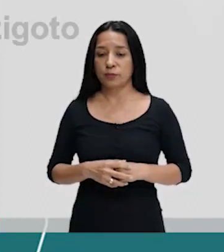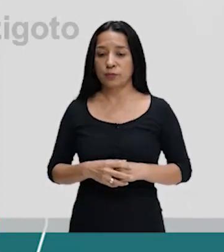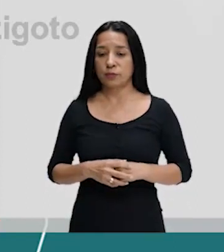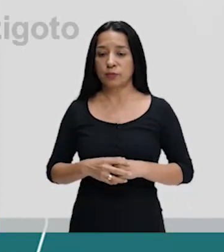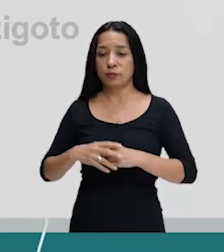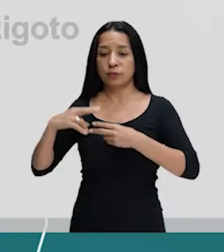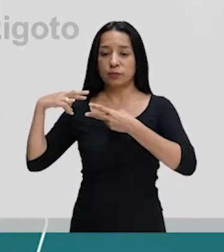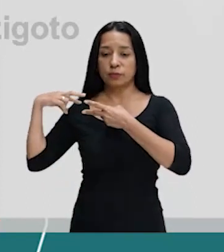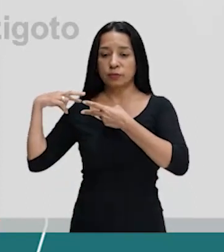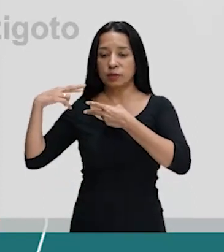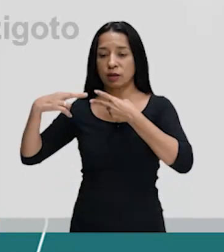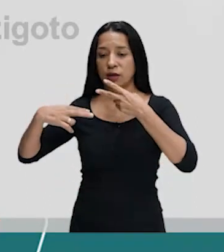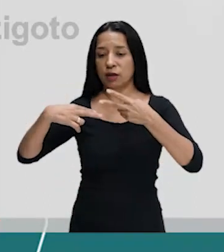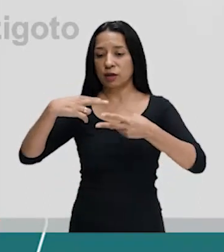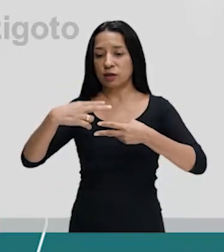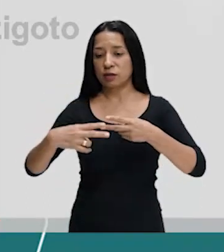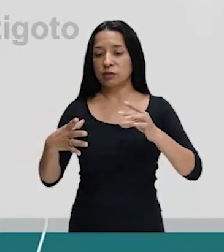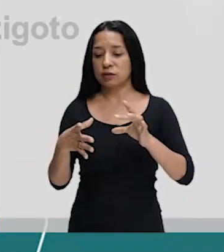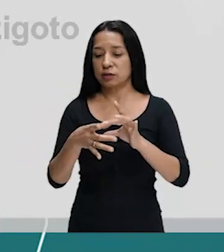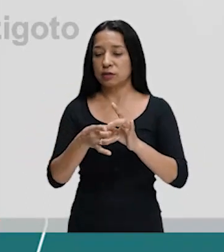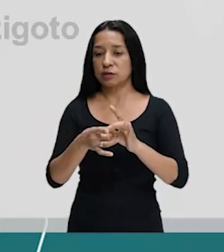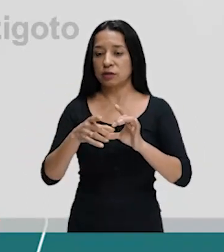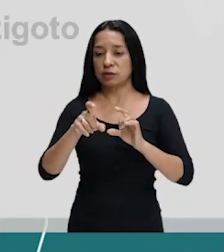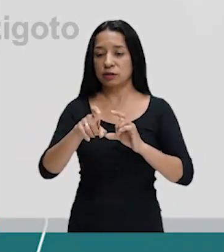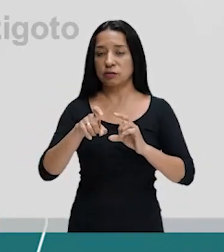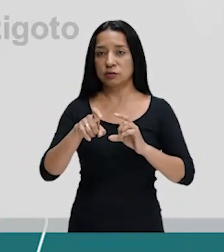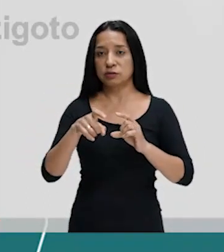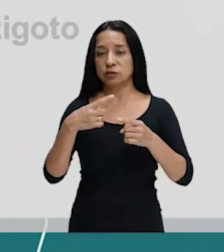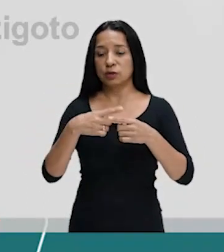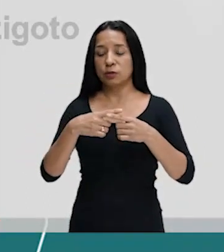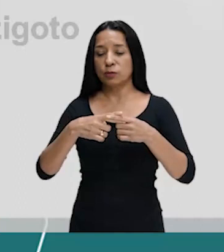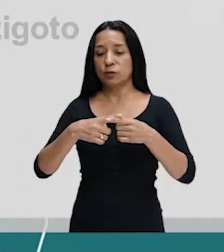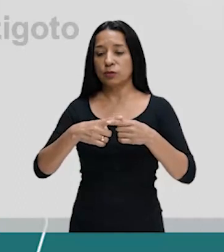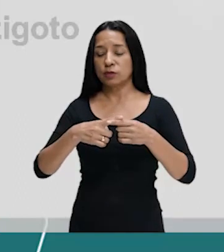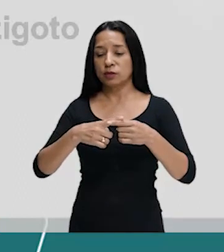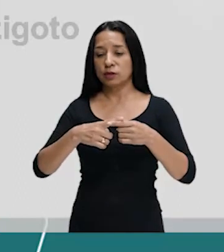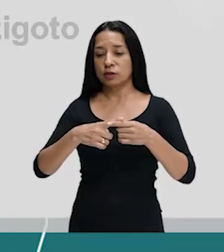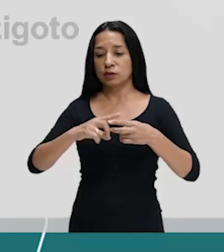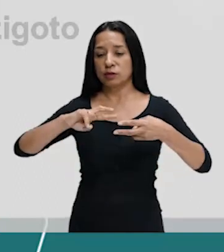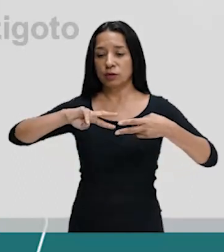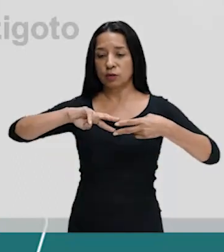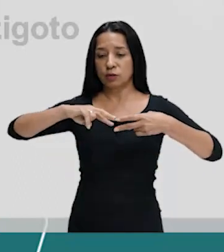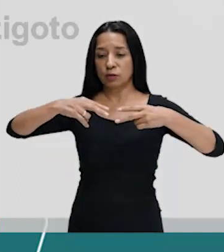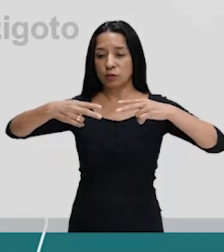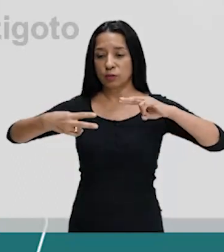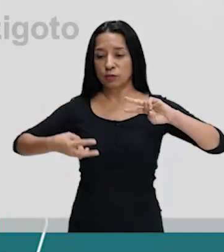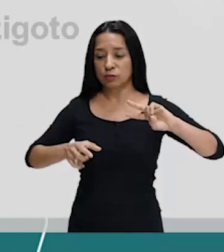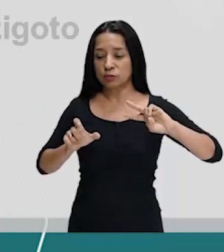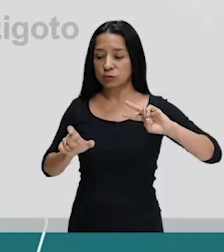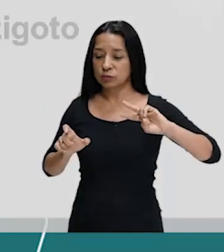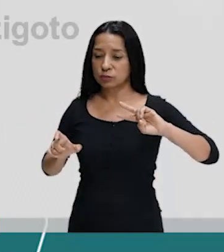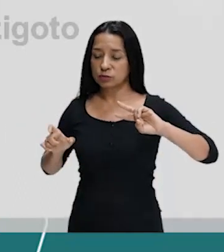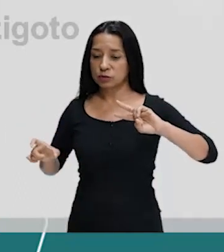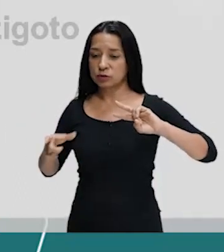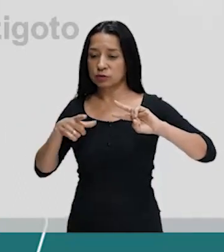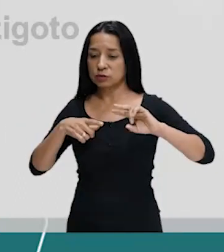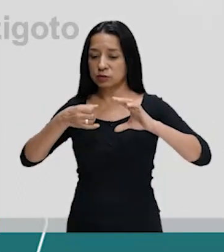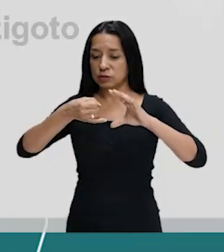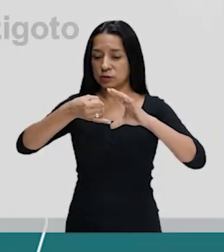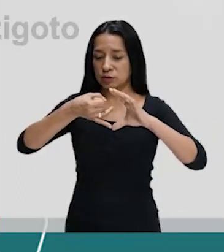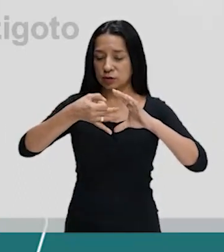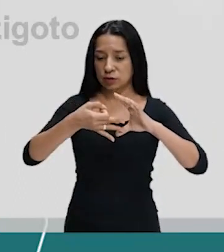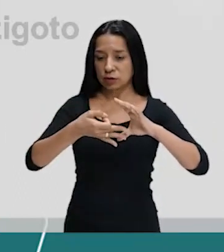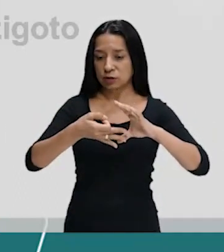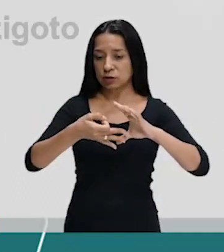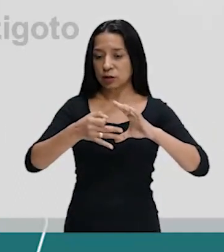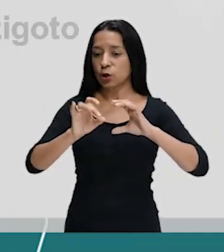herança ligada ao X. Porque os genes que codificam essas características estão presentes apenas